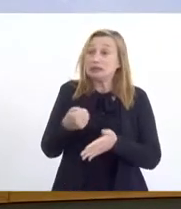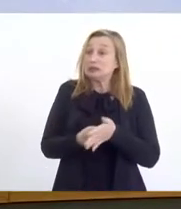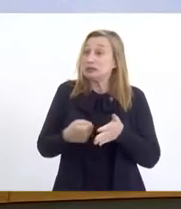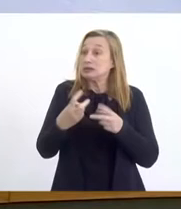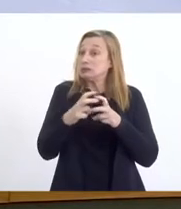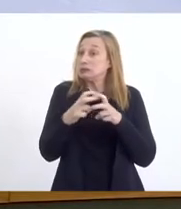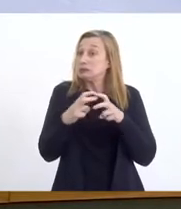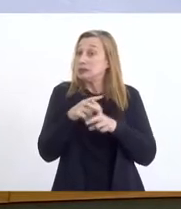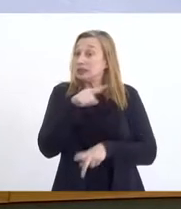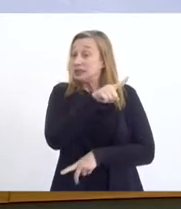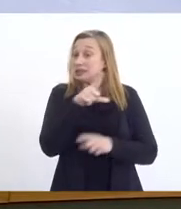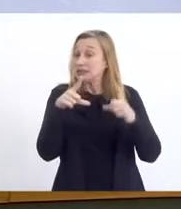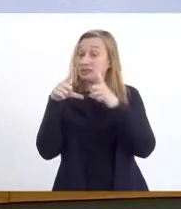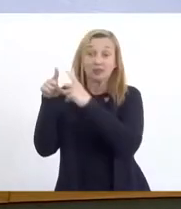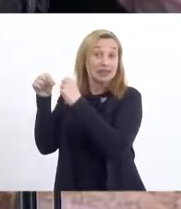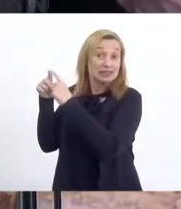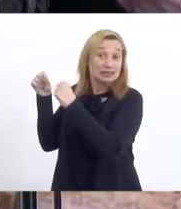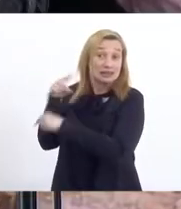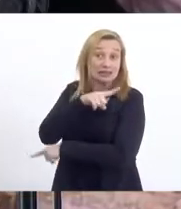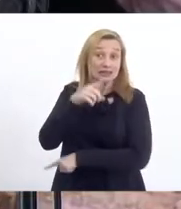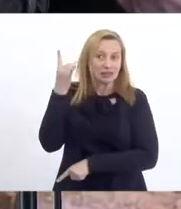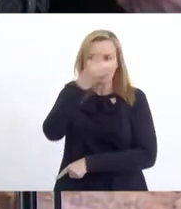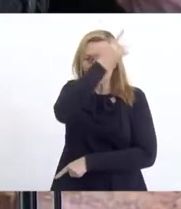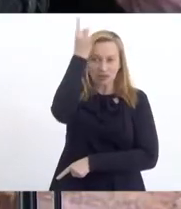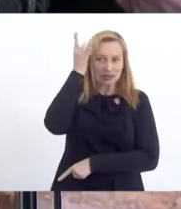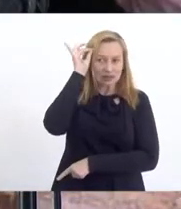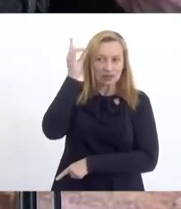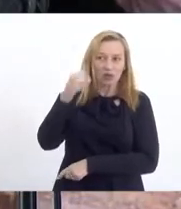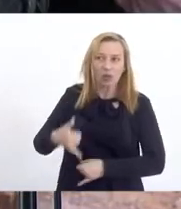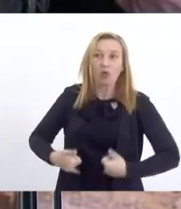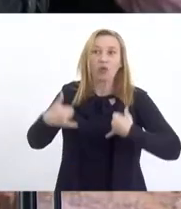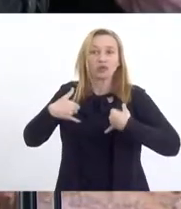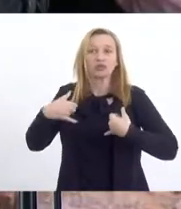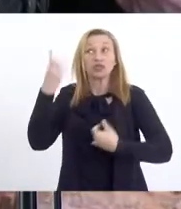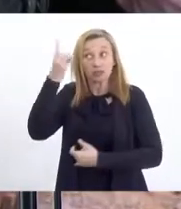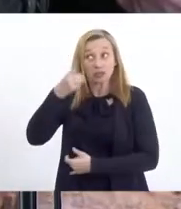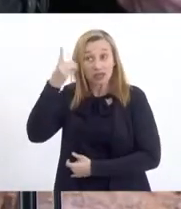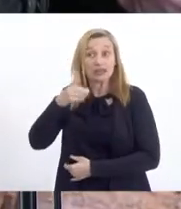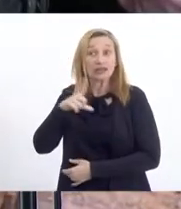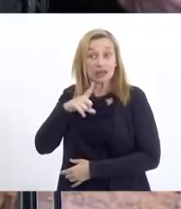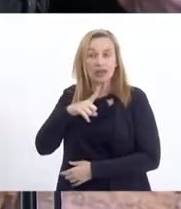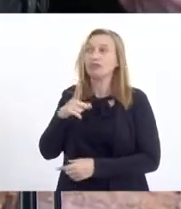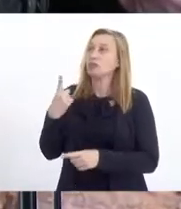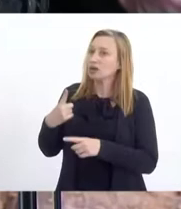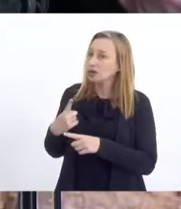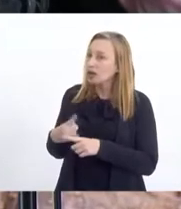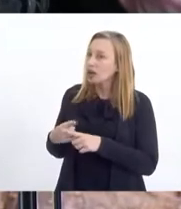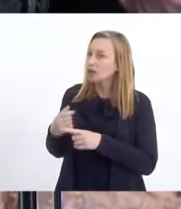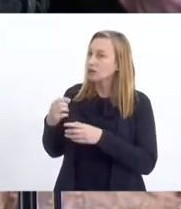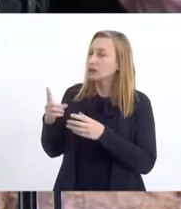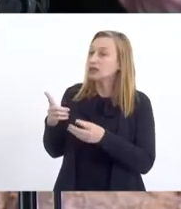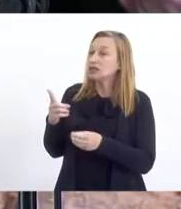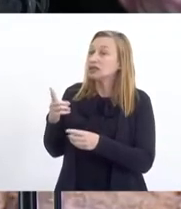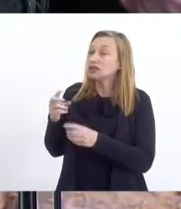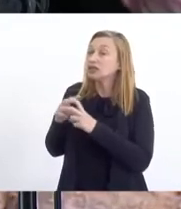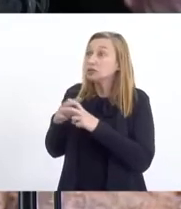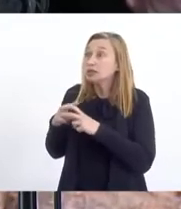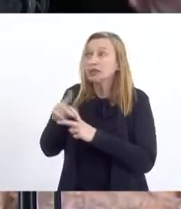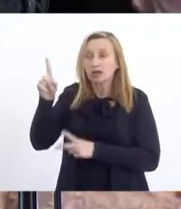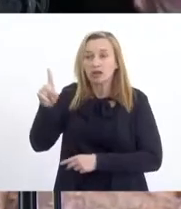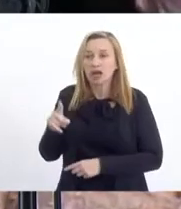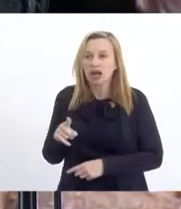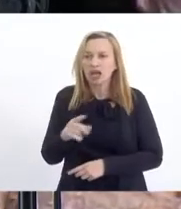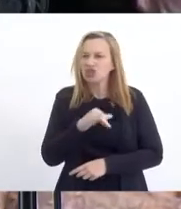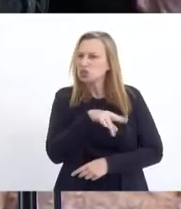lá em Brasília. O Espírito Santo tem que ter orgulho dos deputados que tem, porque brigam muito, porque a Sudene não é um fundo